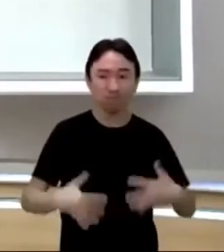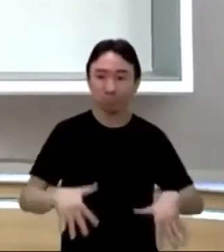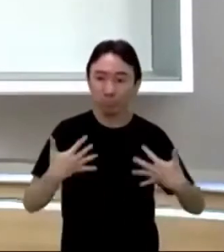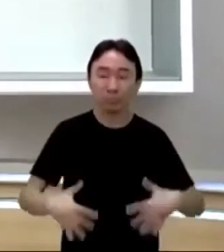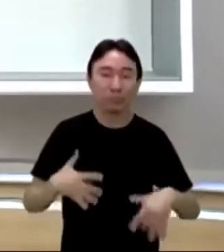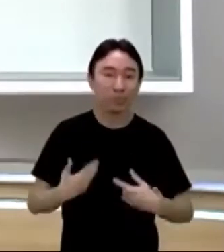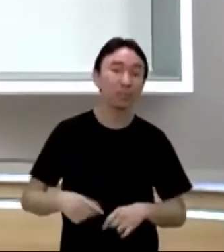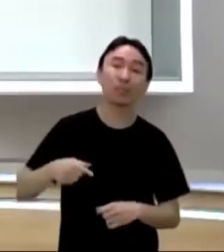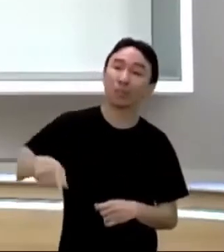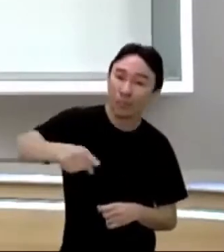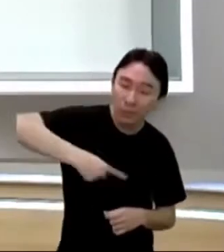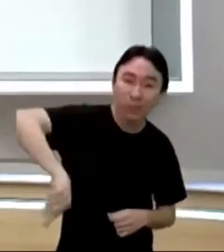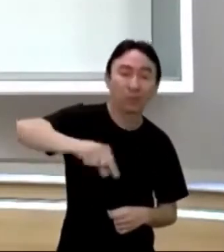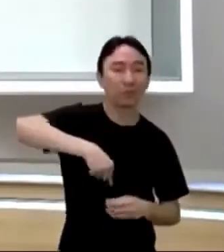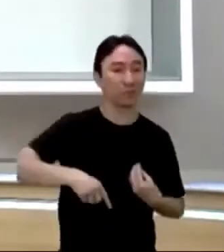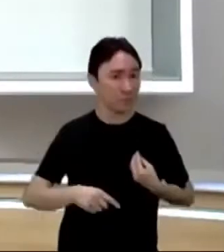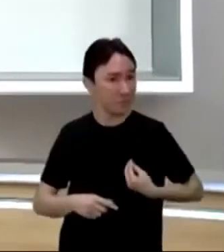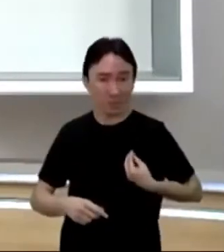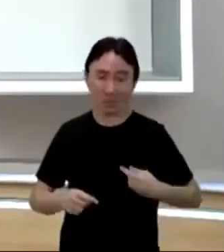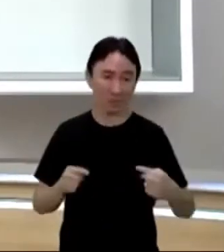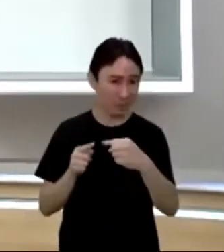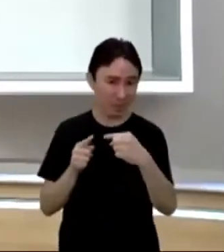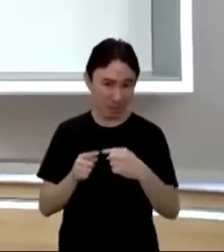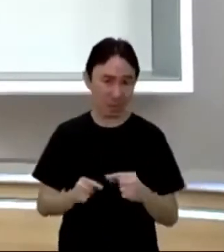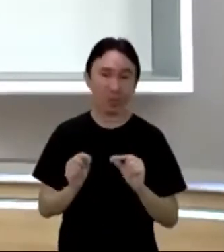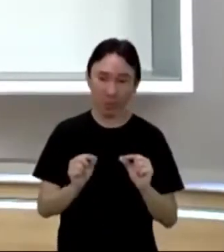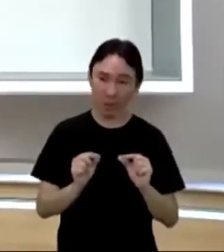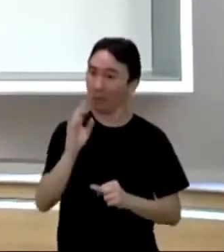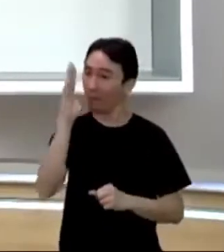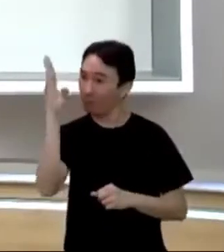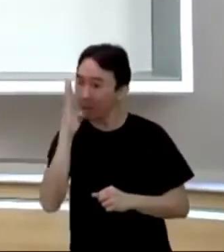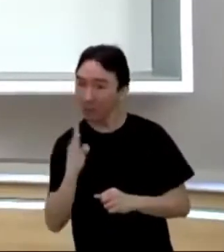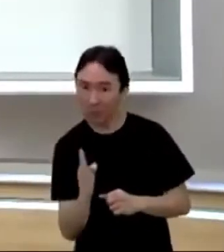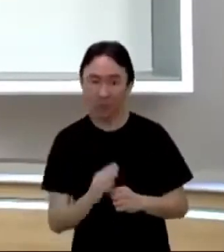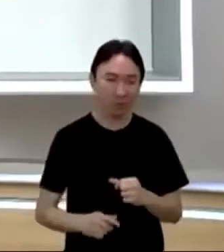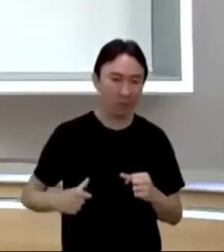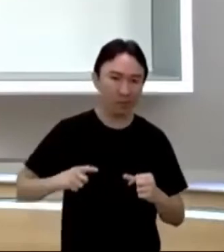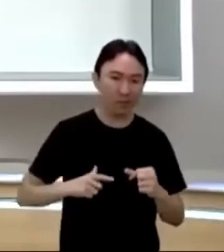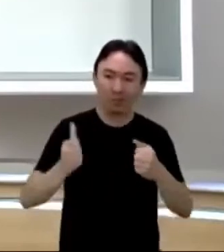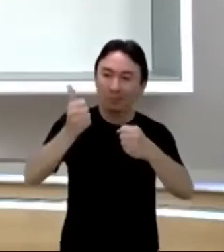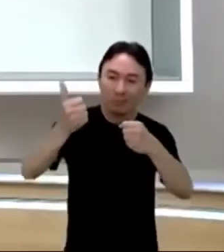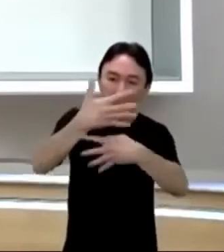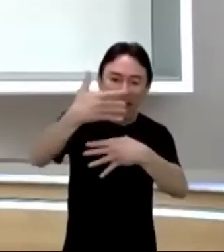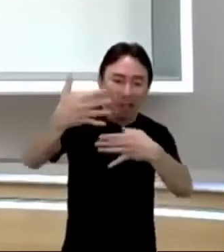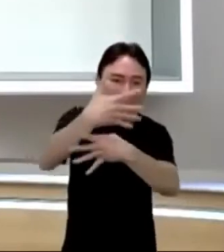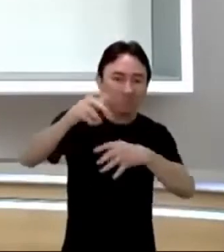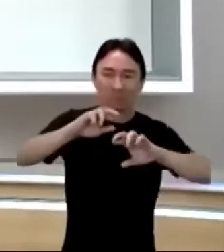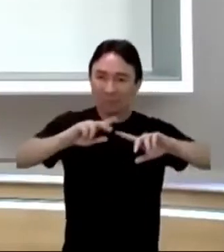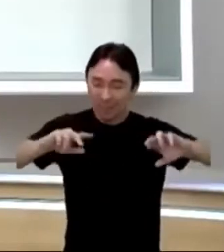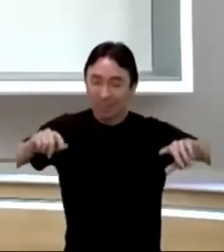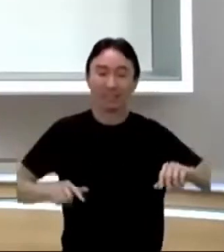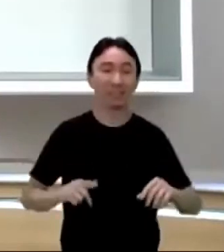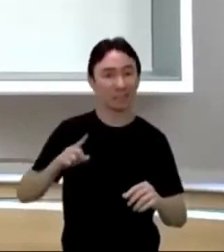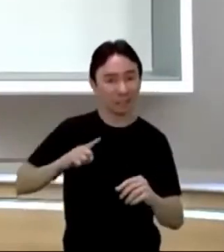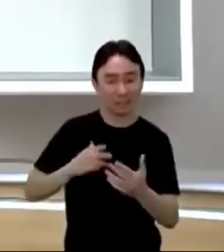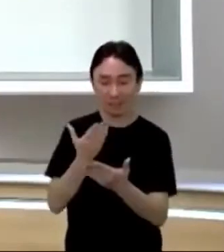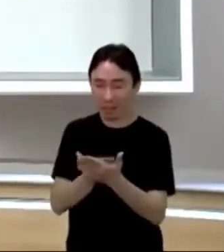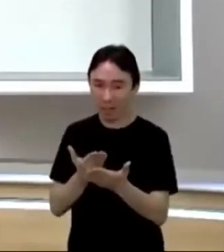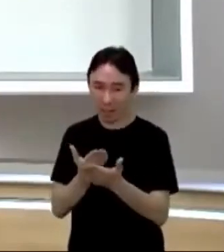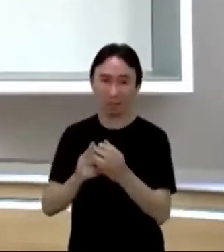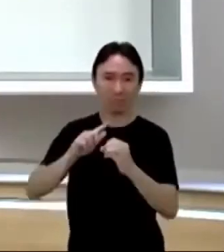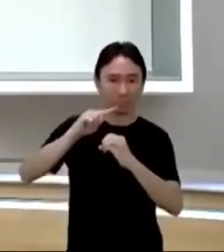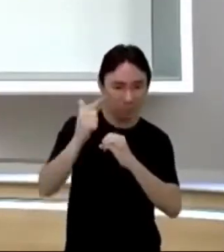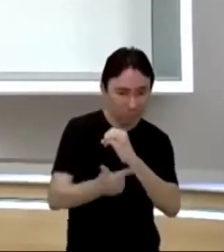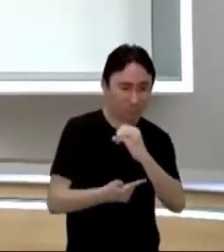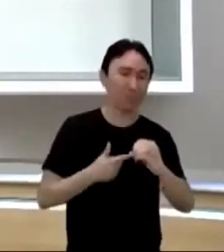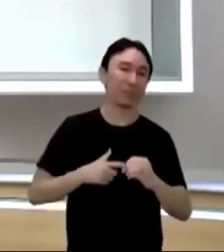que é a urbanização brasileira, tá certo? Então, nessa aula de geografia, com o professor Altieres, ele vai dar lá as